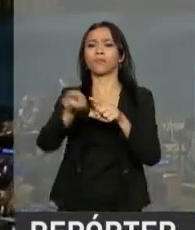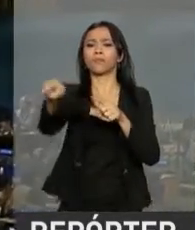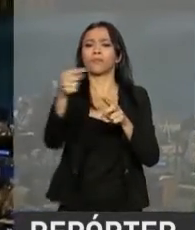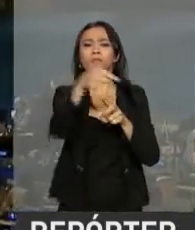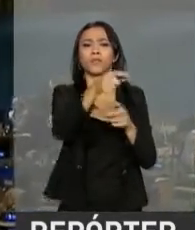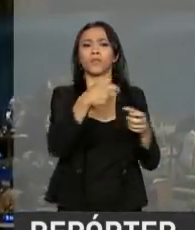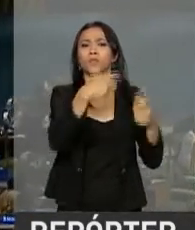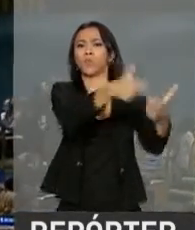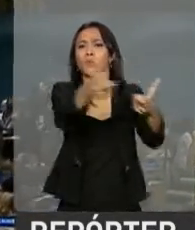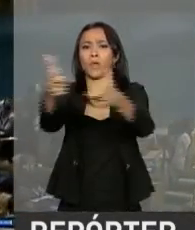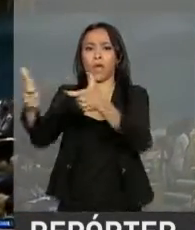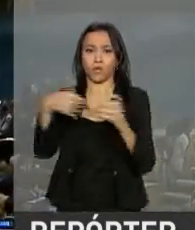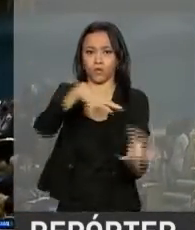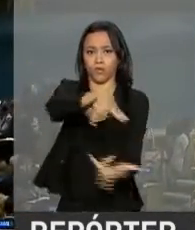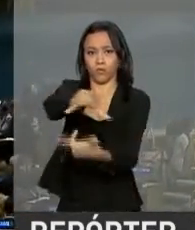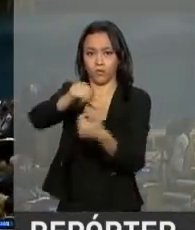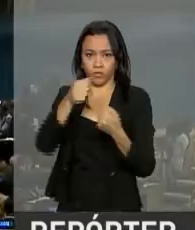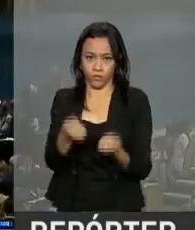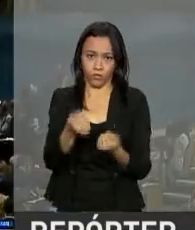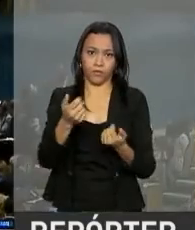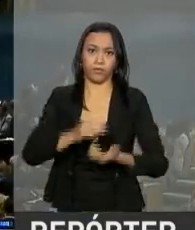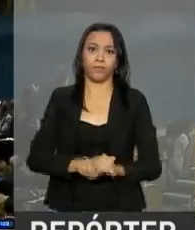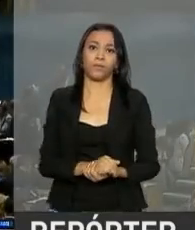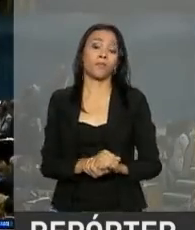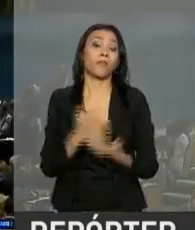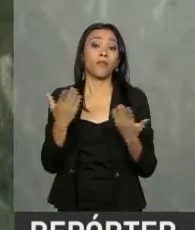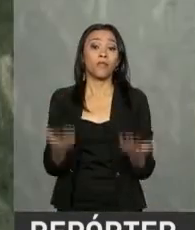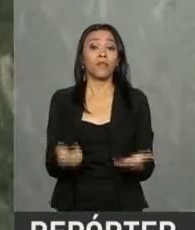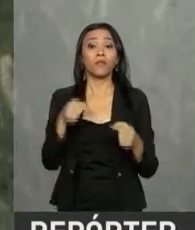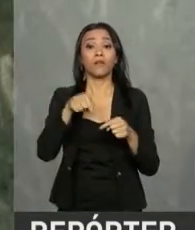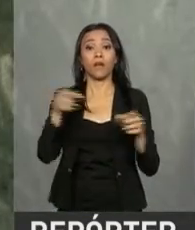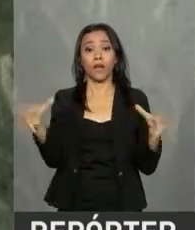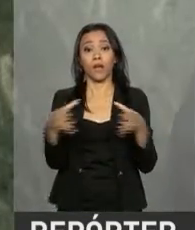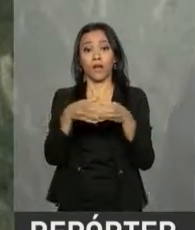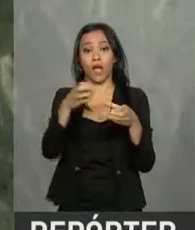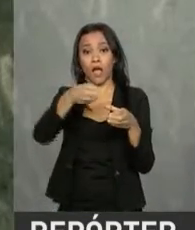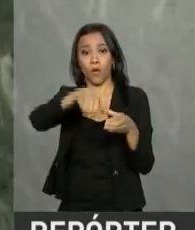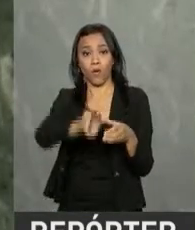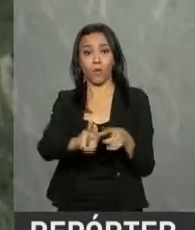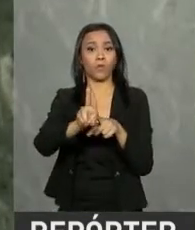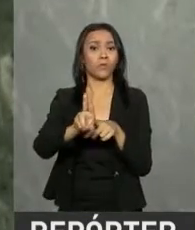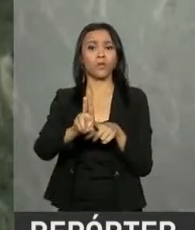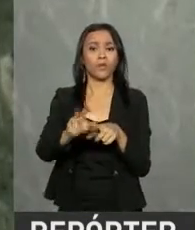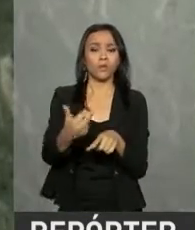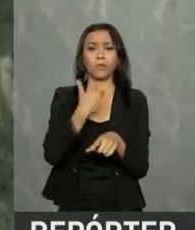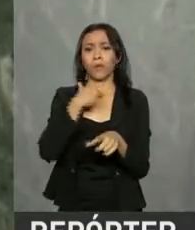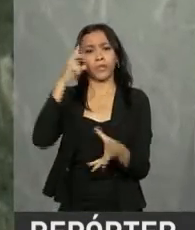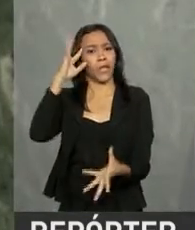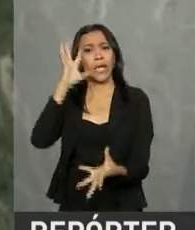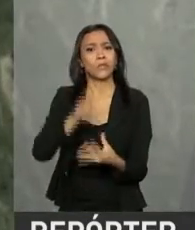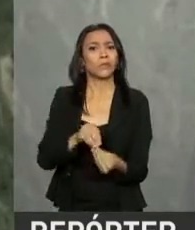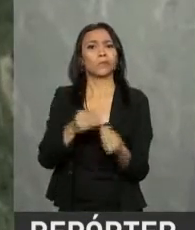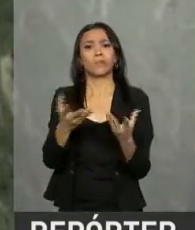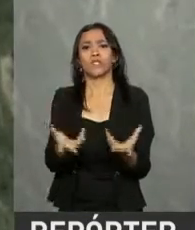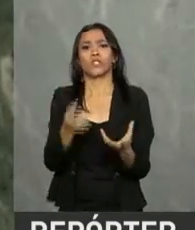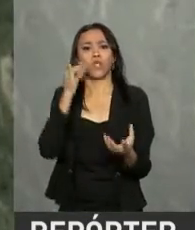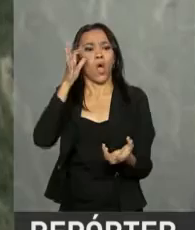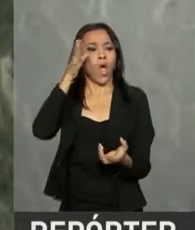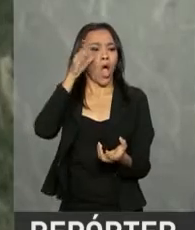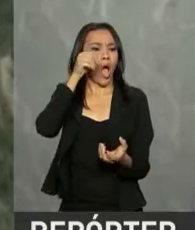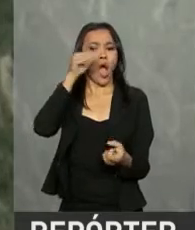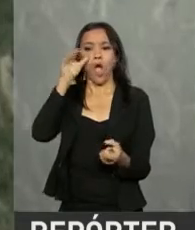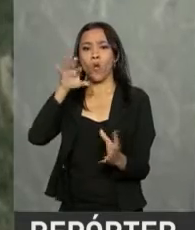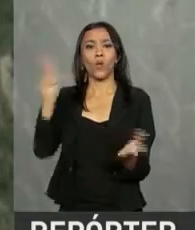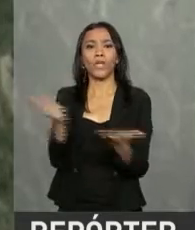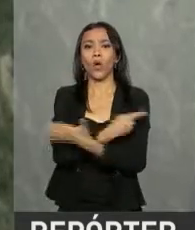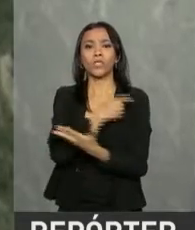Paris, nas ruínas de Alepo. As Nações Unidas não podem resumir-se a um posto de observação